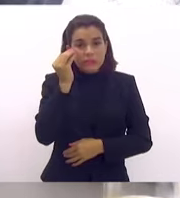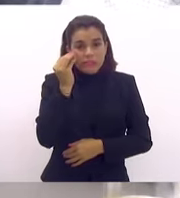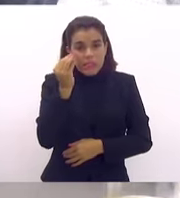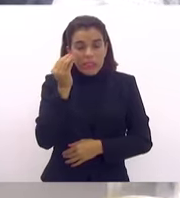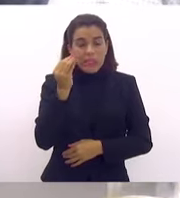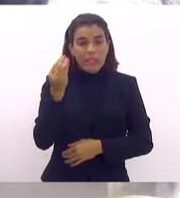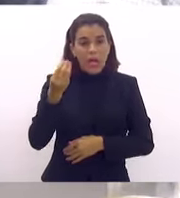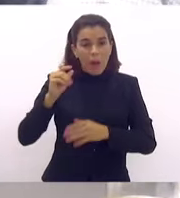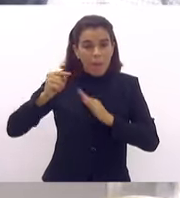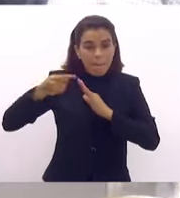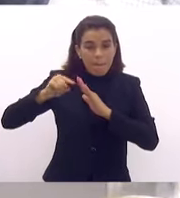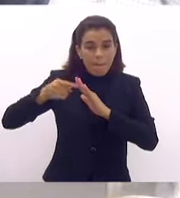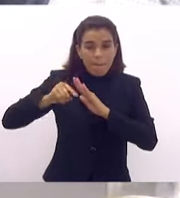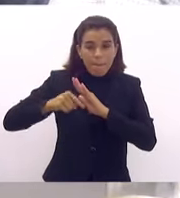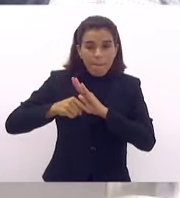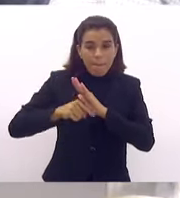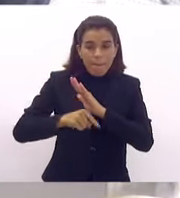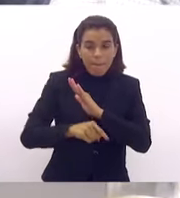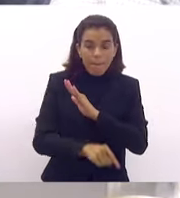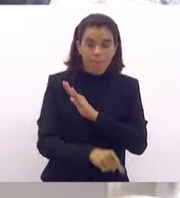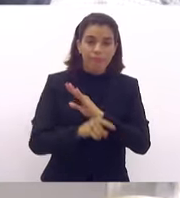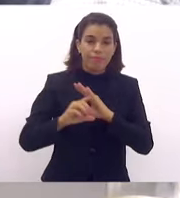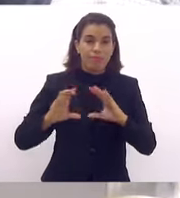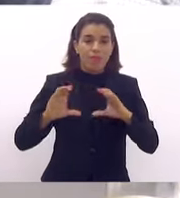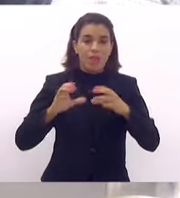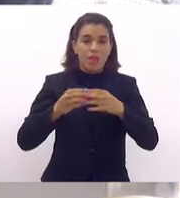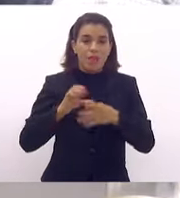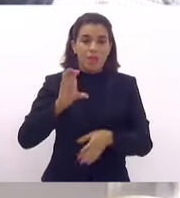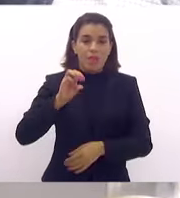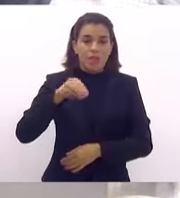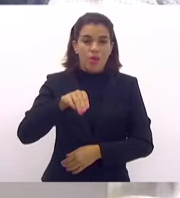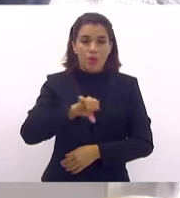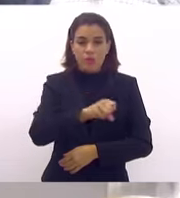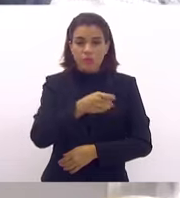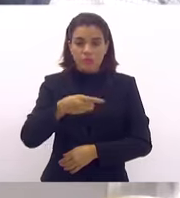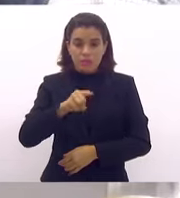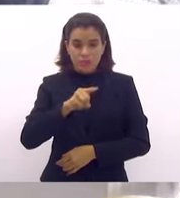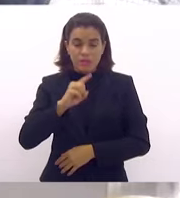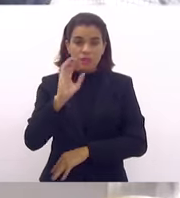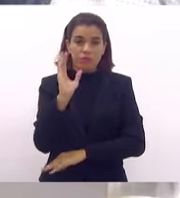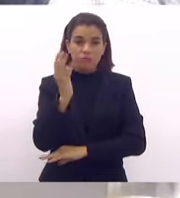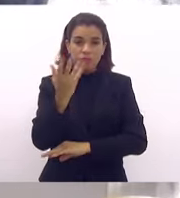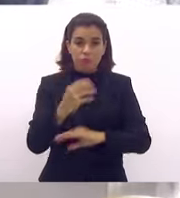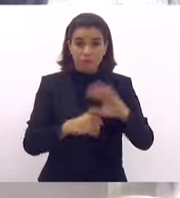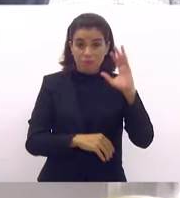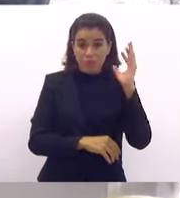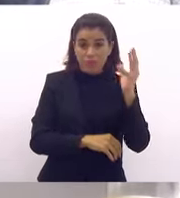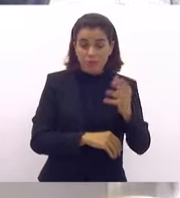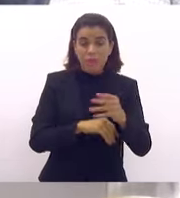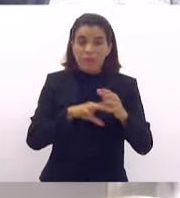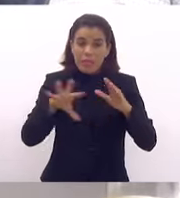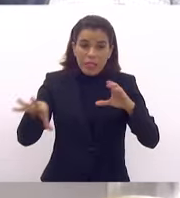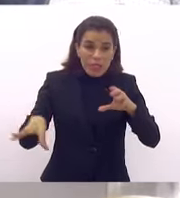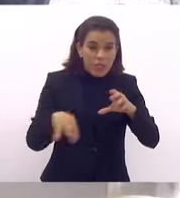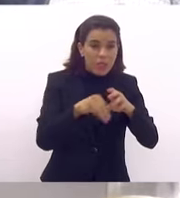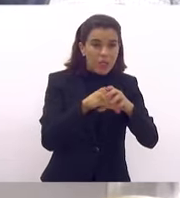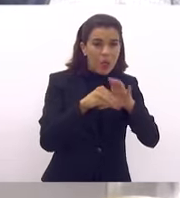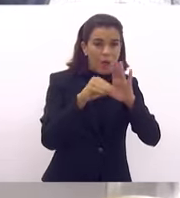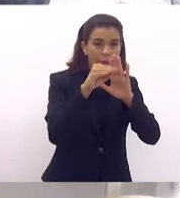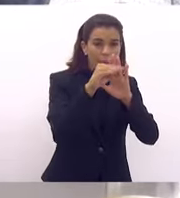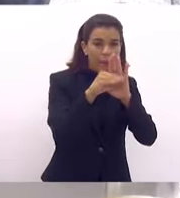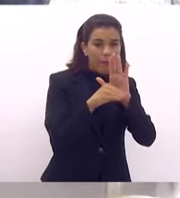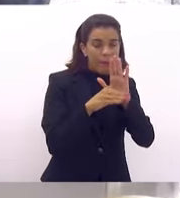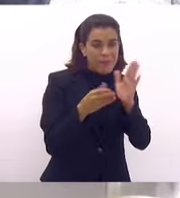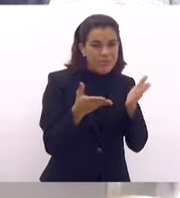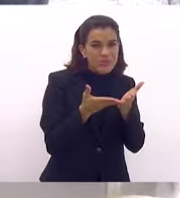avançar mais ainda, quando chegar na Comissão de Meio Ambiente, incorporar mais um ponto ou outro. Mas vamos vencer essa etapa